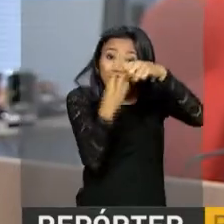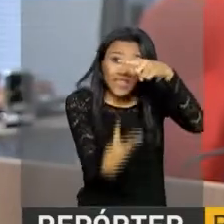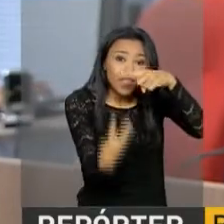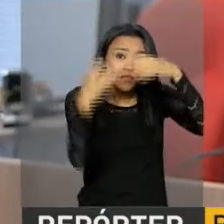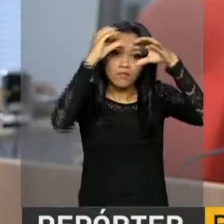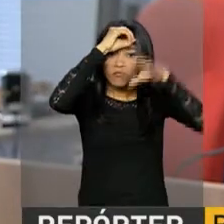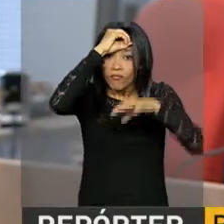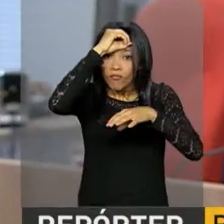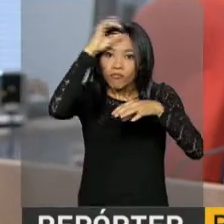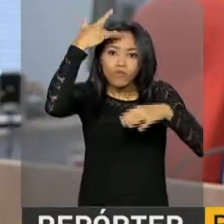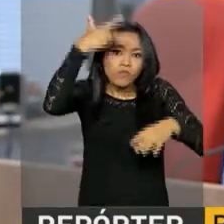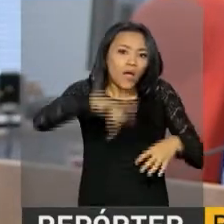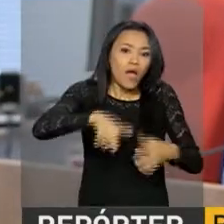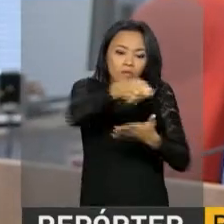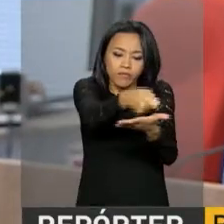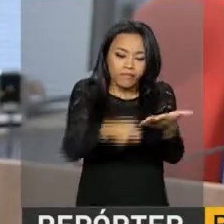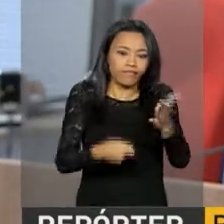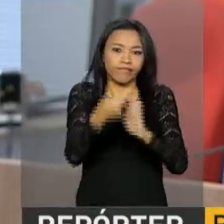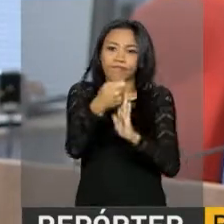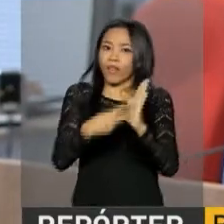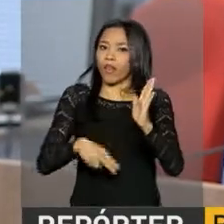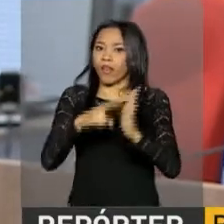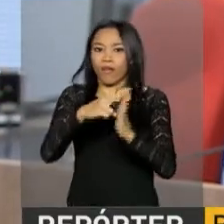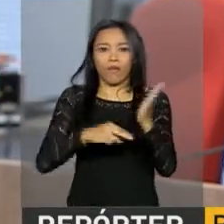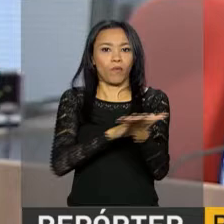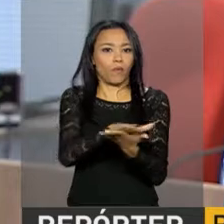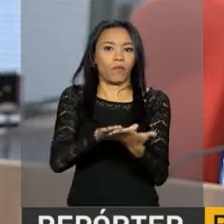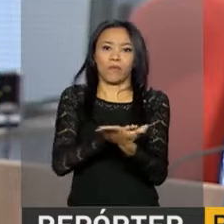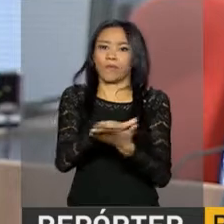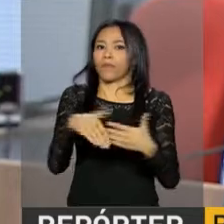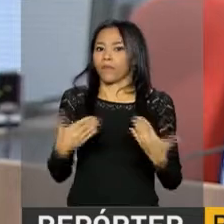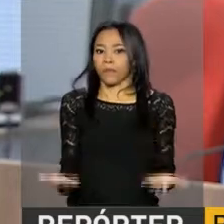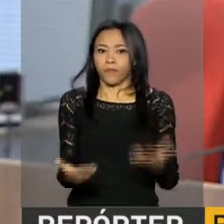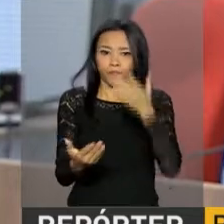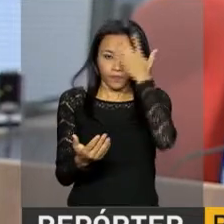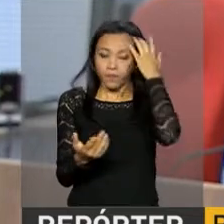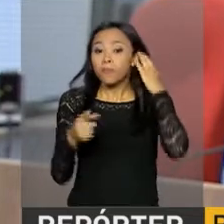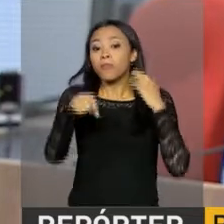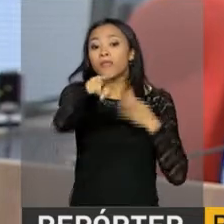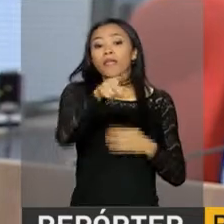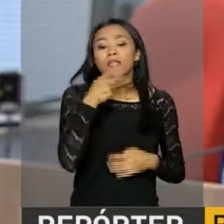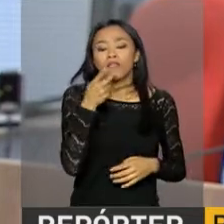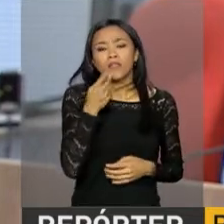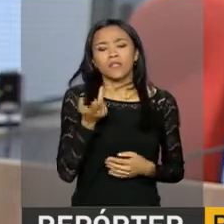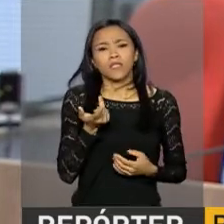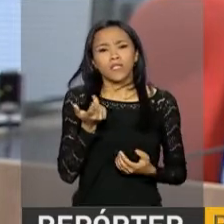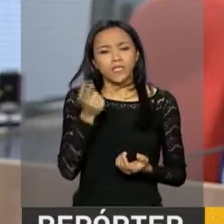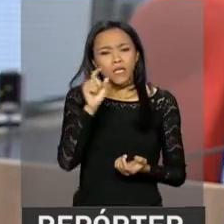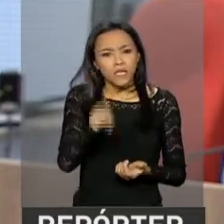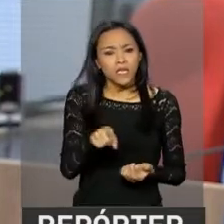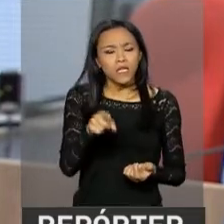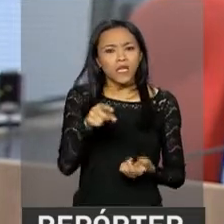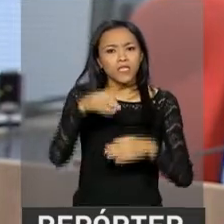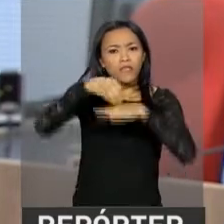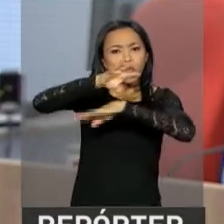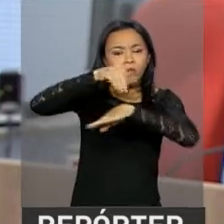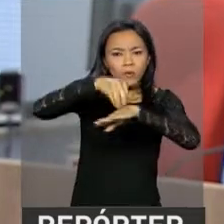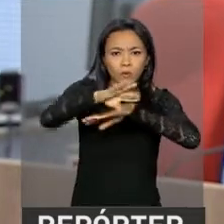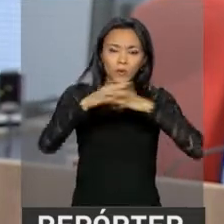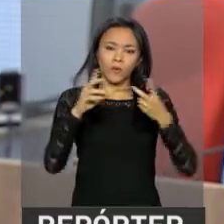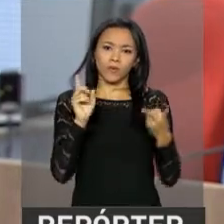de de informações que permite tanto melhor atendimento às pessoas também